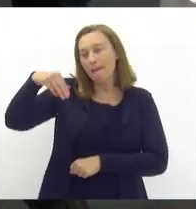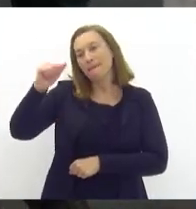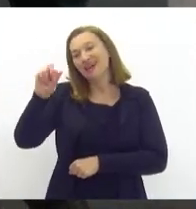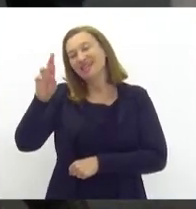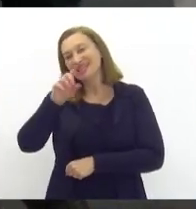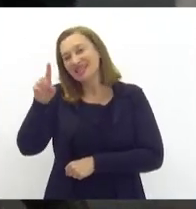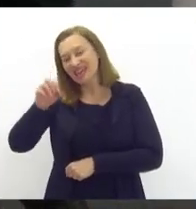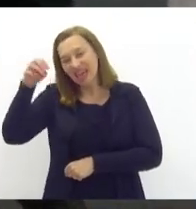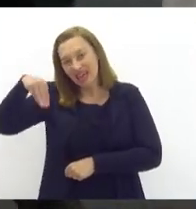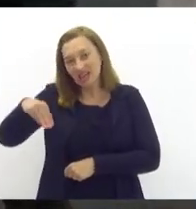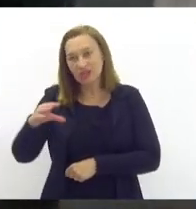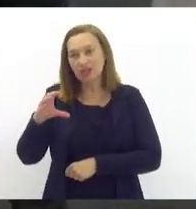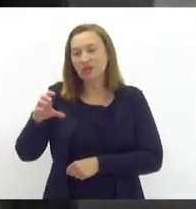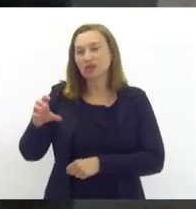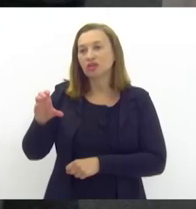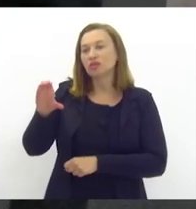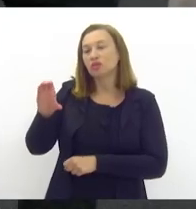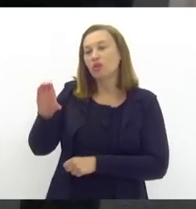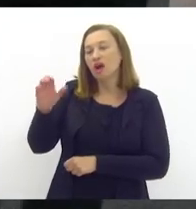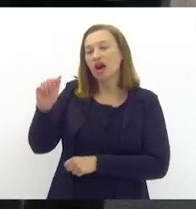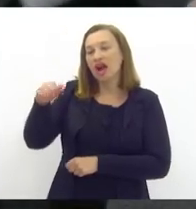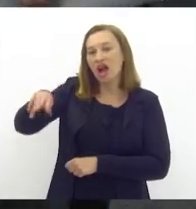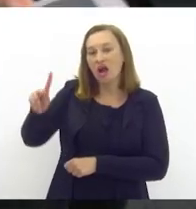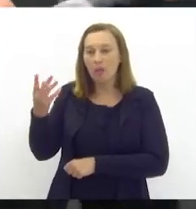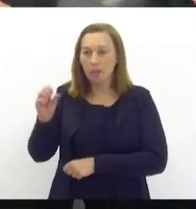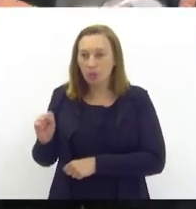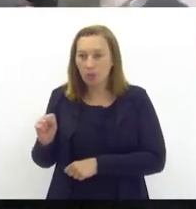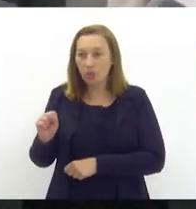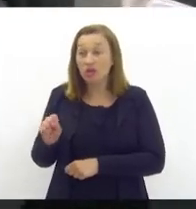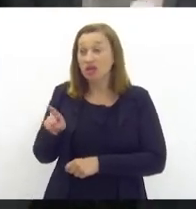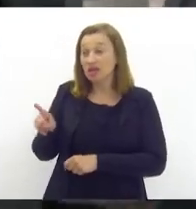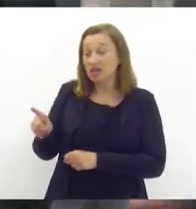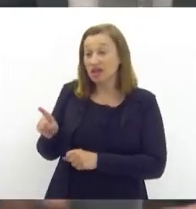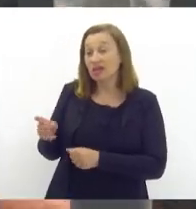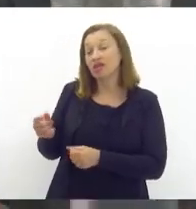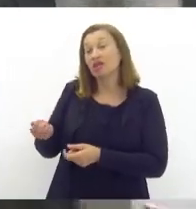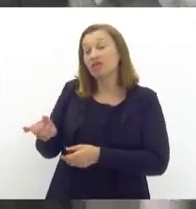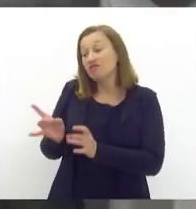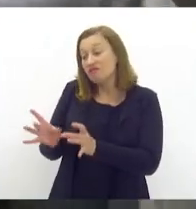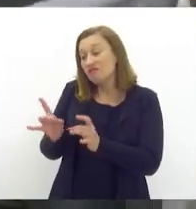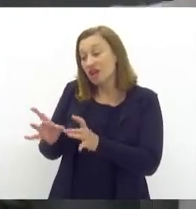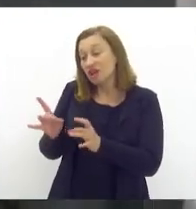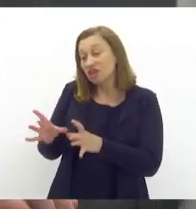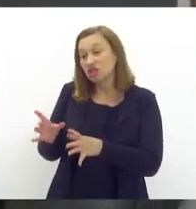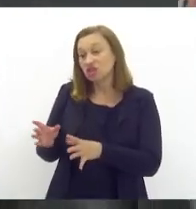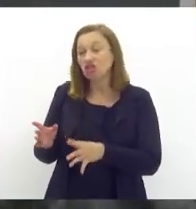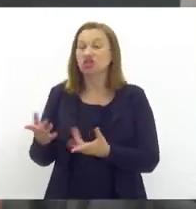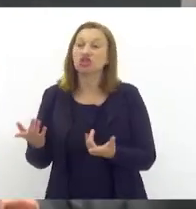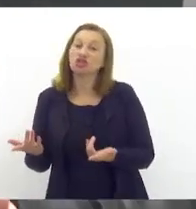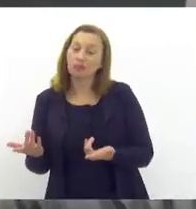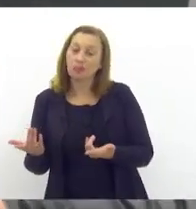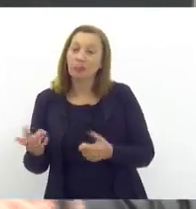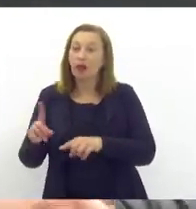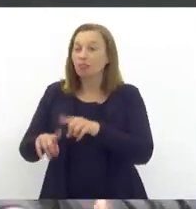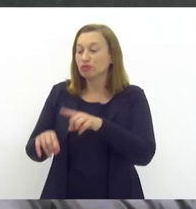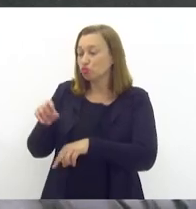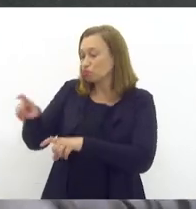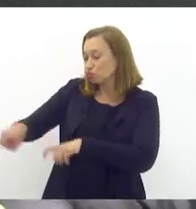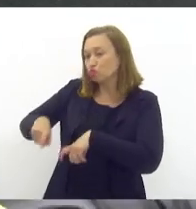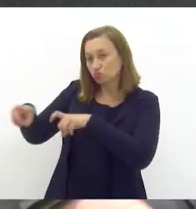comercializa os produtos do MST, da pequena agricultura, também de pescadores, das áreas de